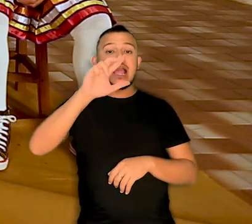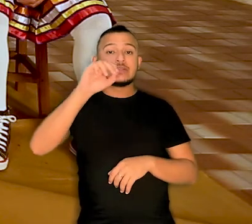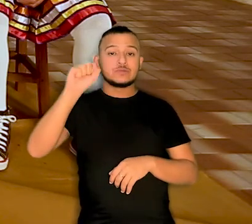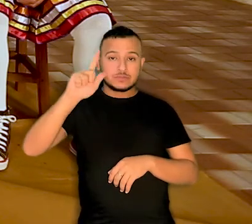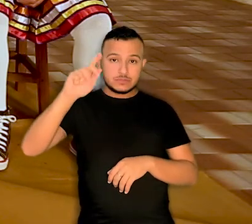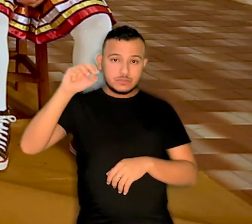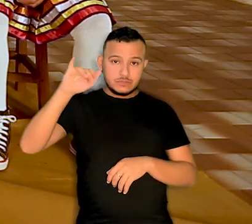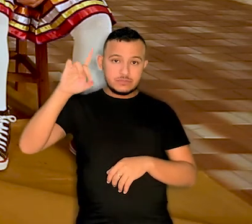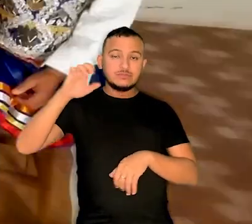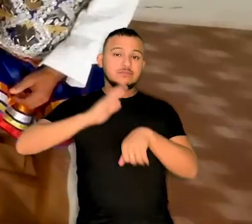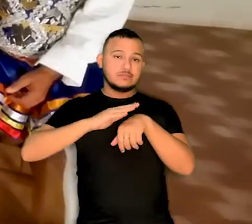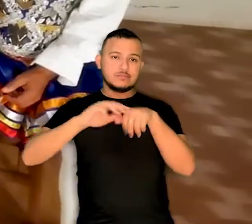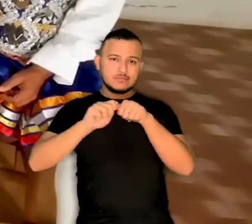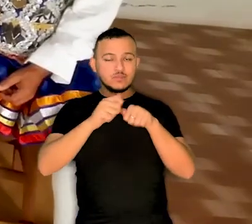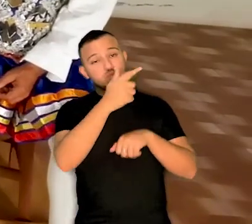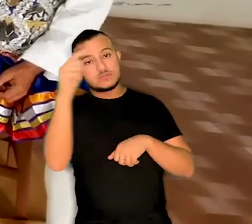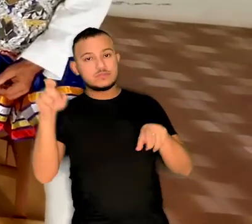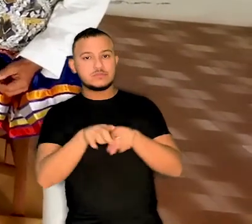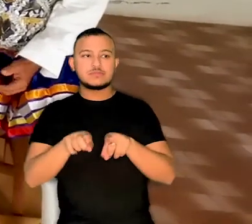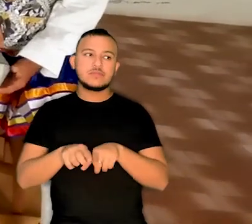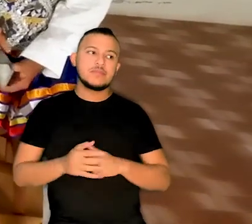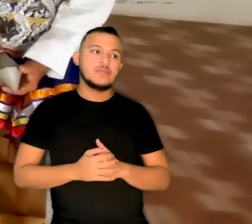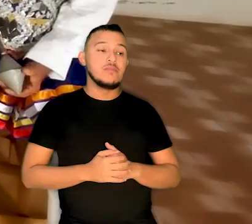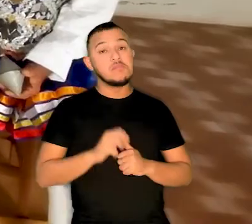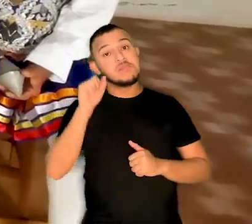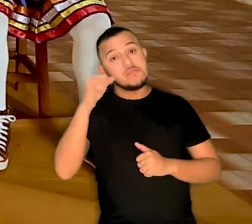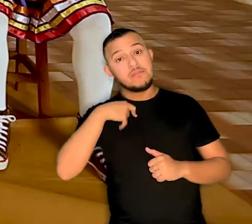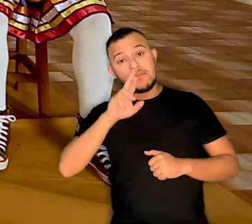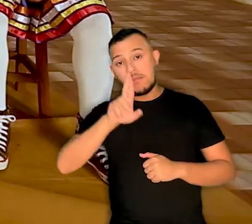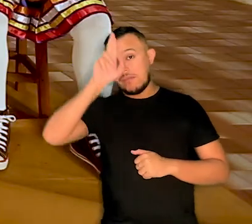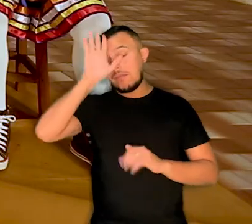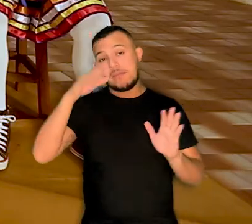só essa, mas outras peças. Vou cantar ela. Se eu não cantar certo, mas...